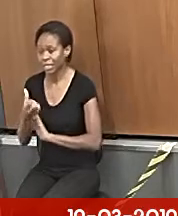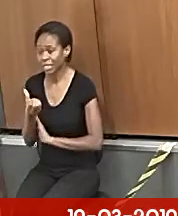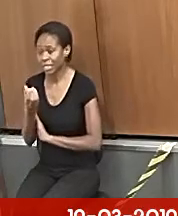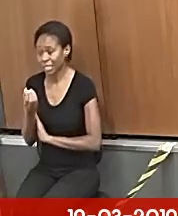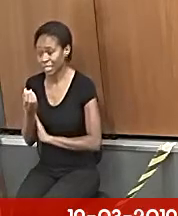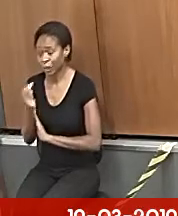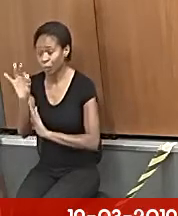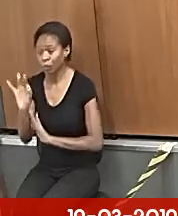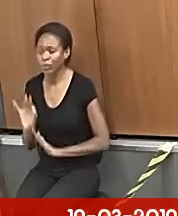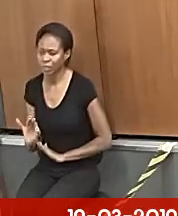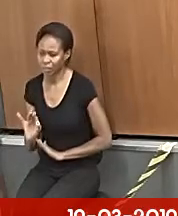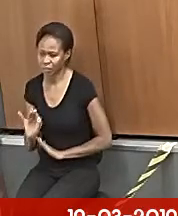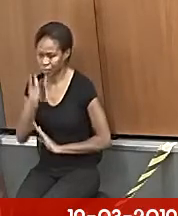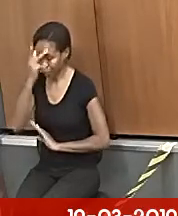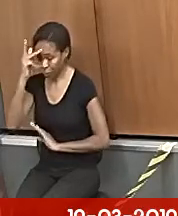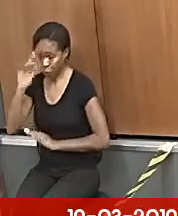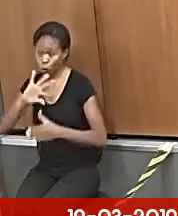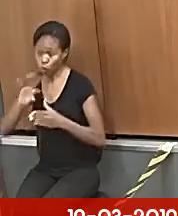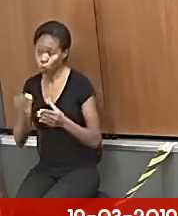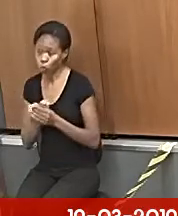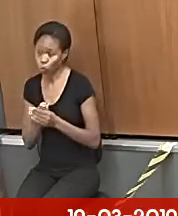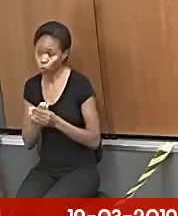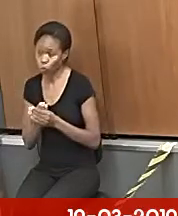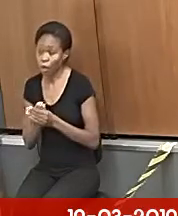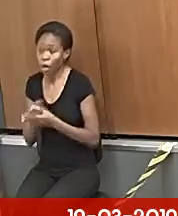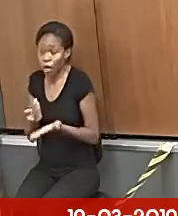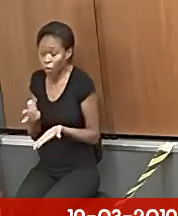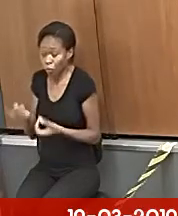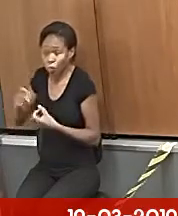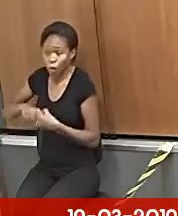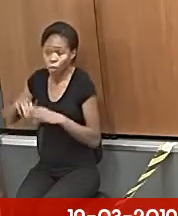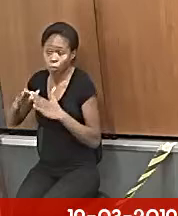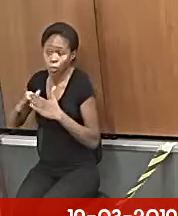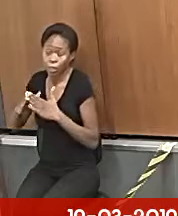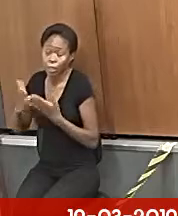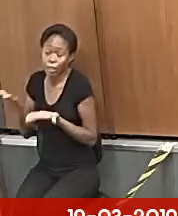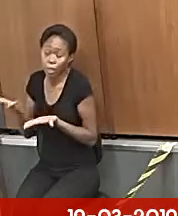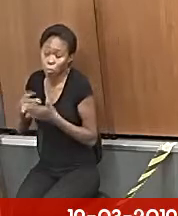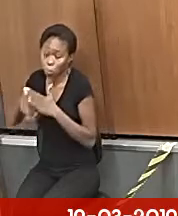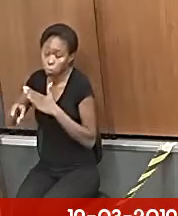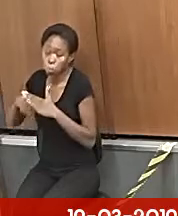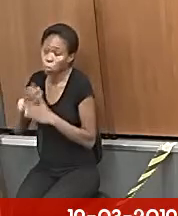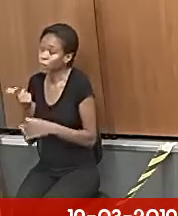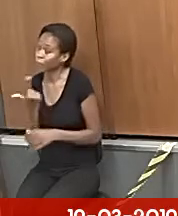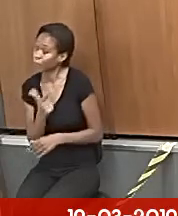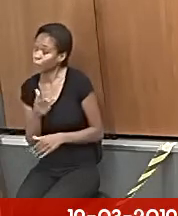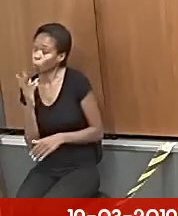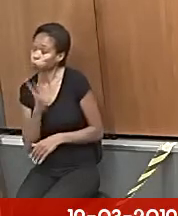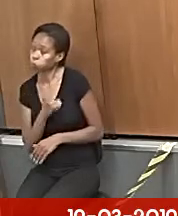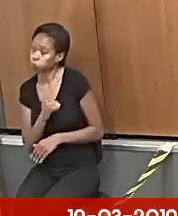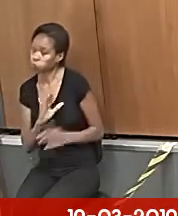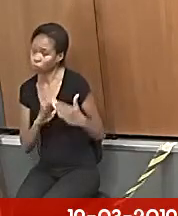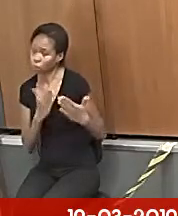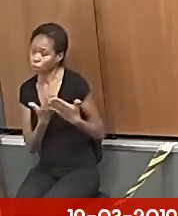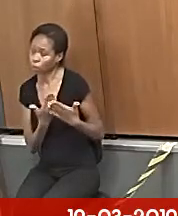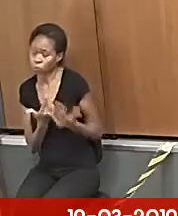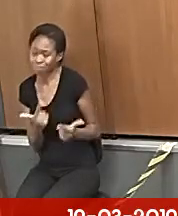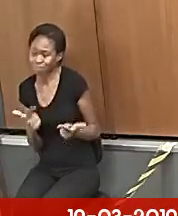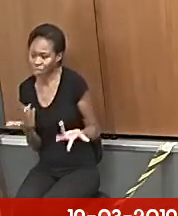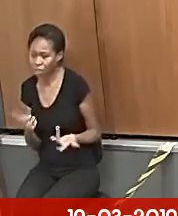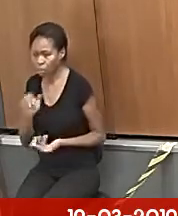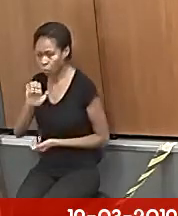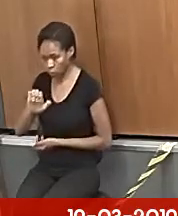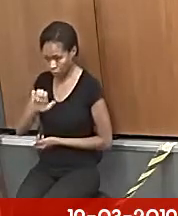são inclusos e que voltam pra casa ou não tem não tem continuidade o eja foi